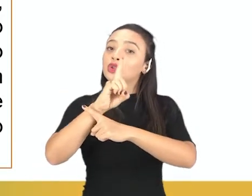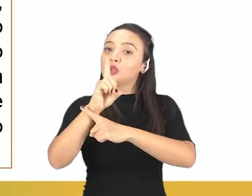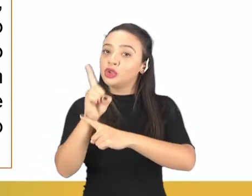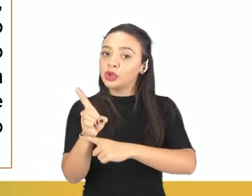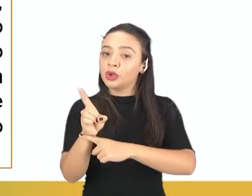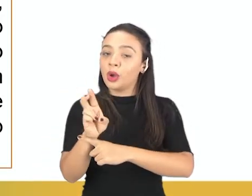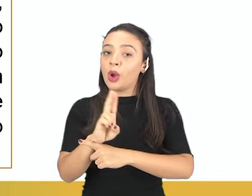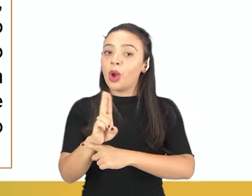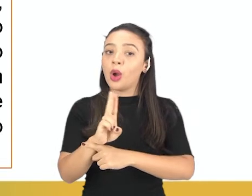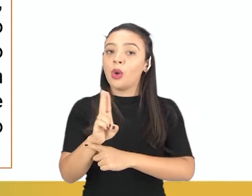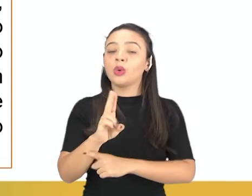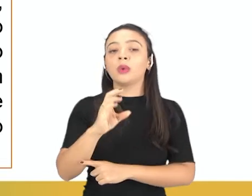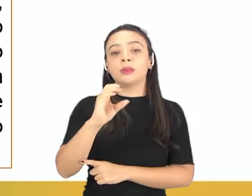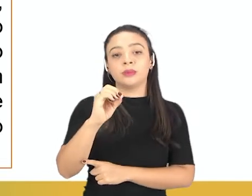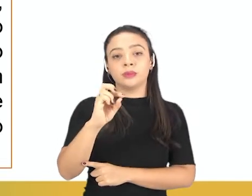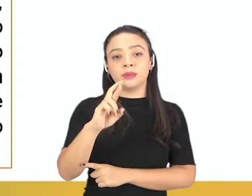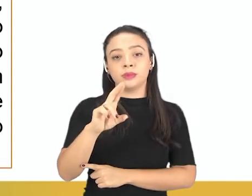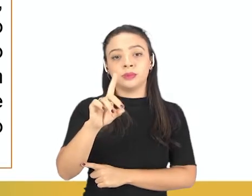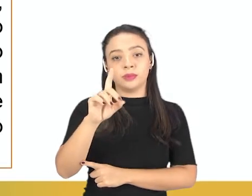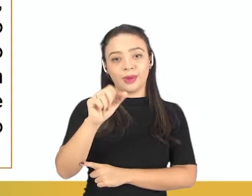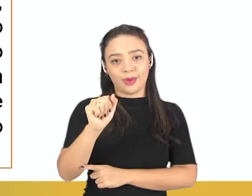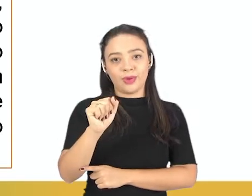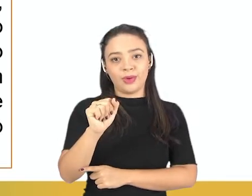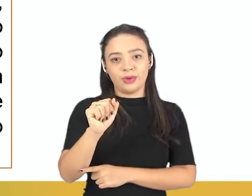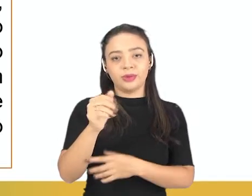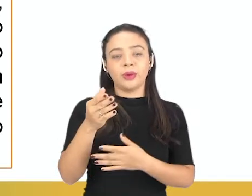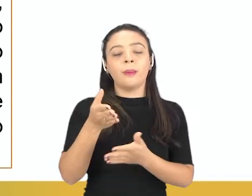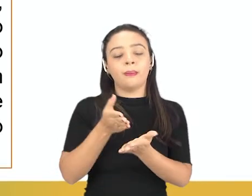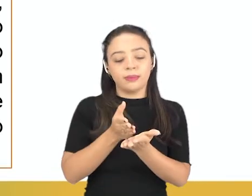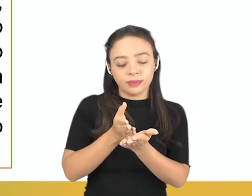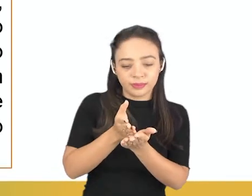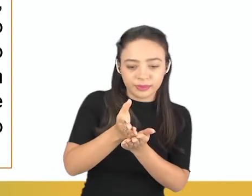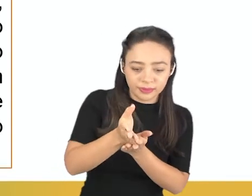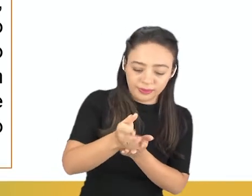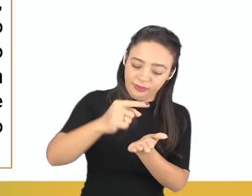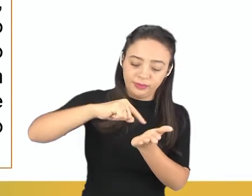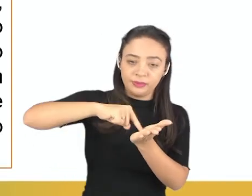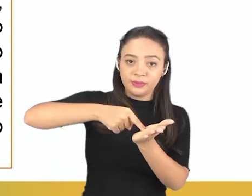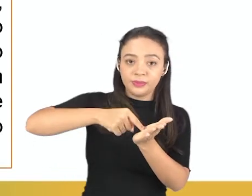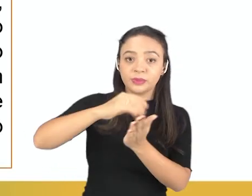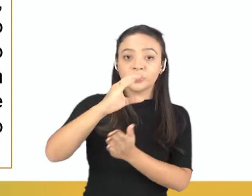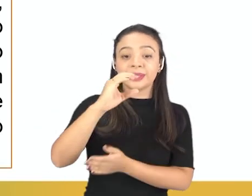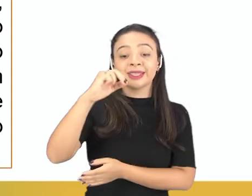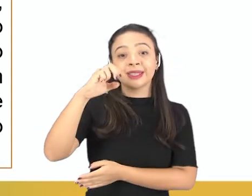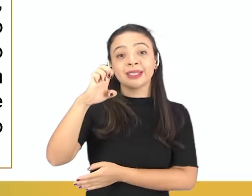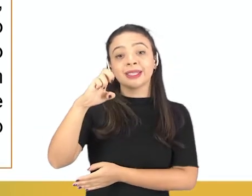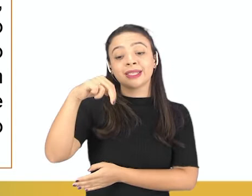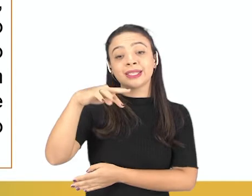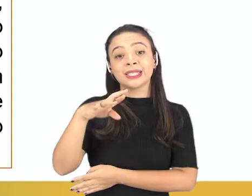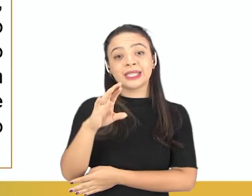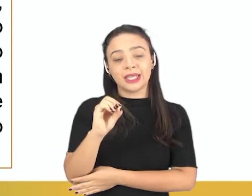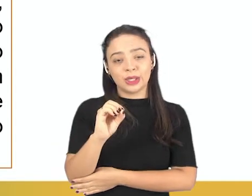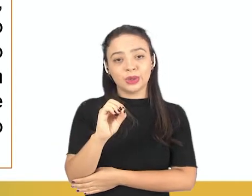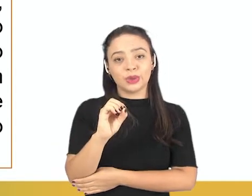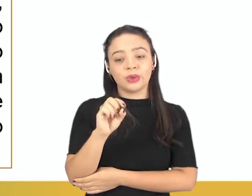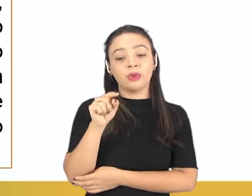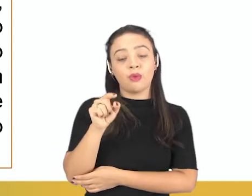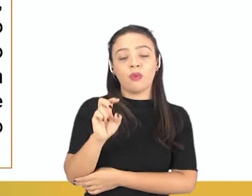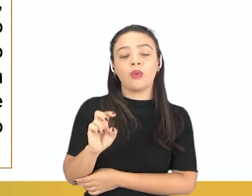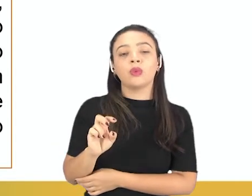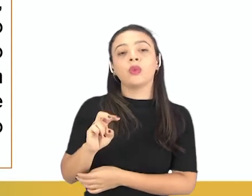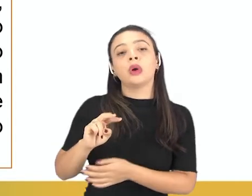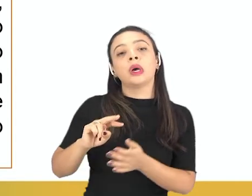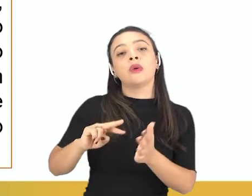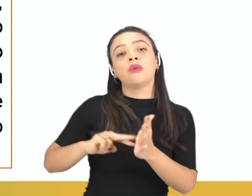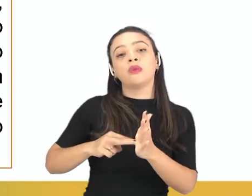dessa corda de maior comprimento e ela passa pelo centro da do ciclo e o seu valor é o dobro